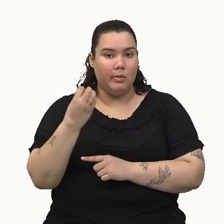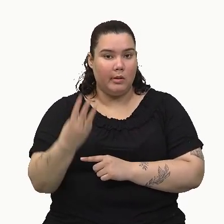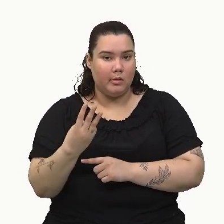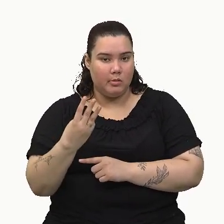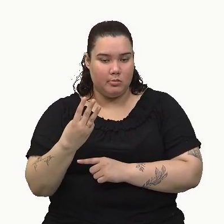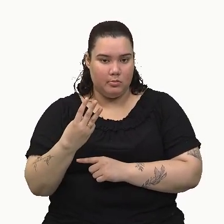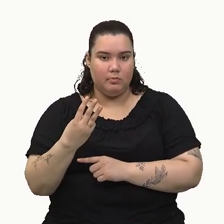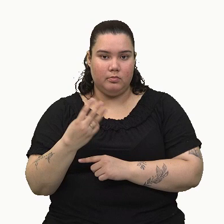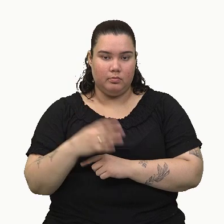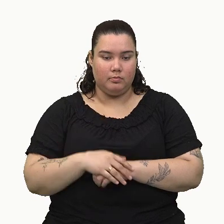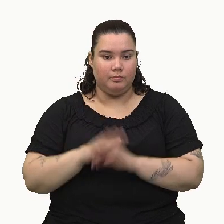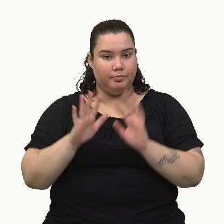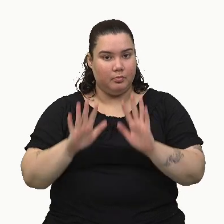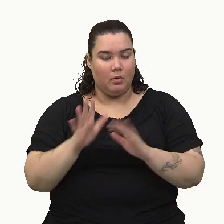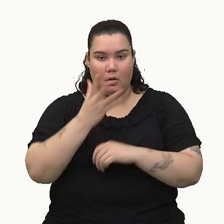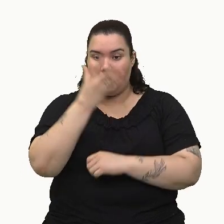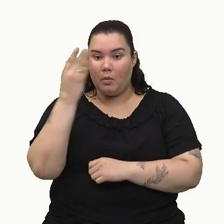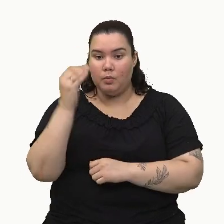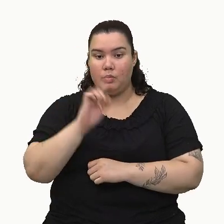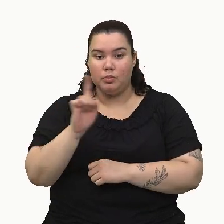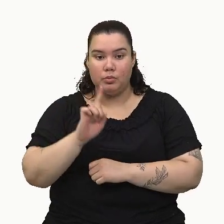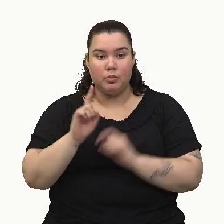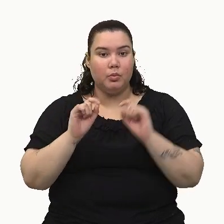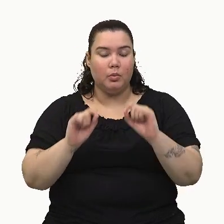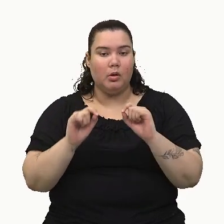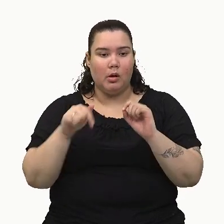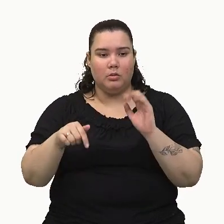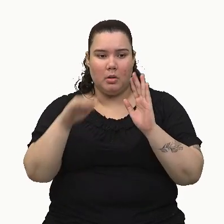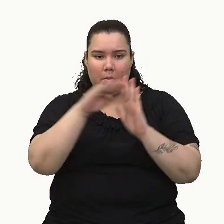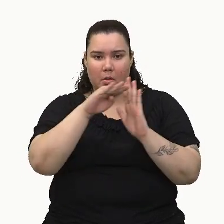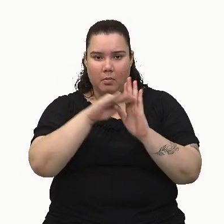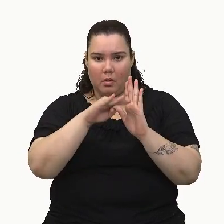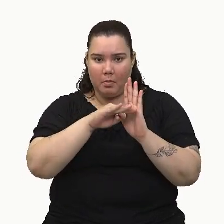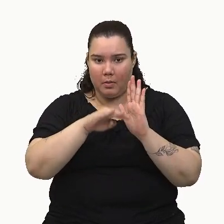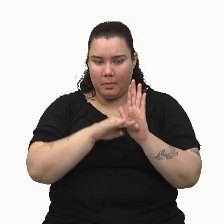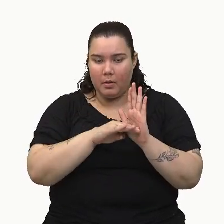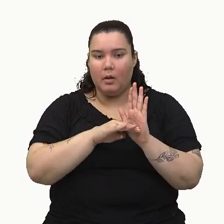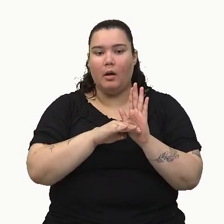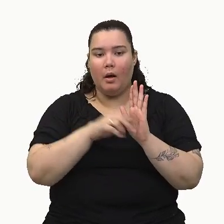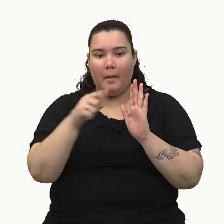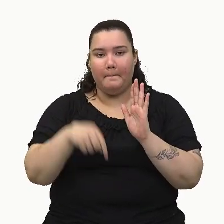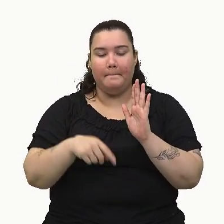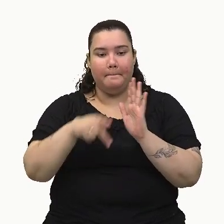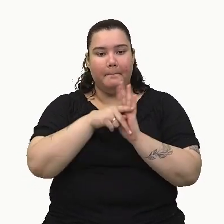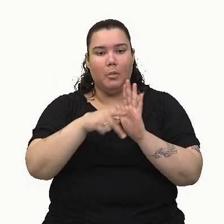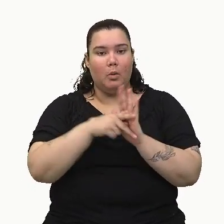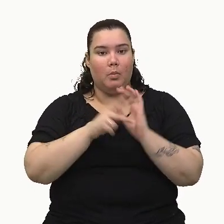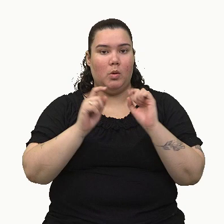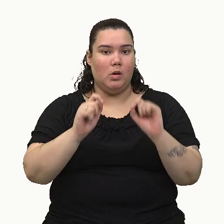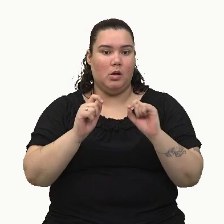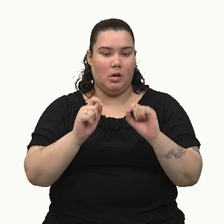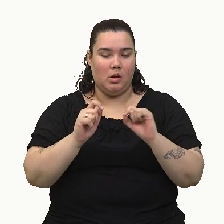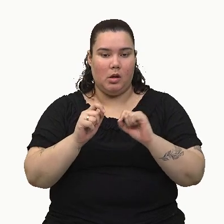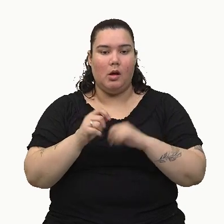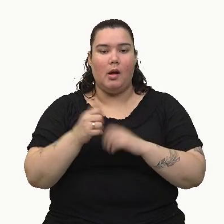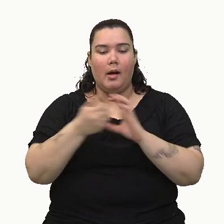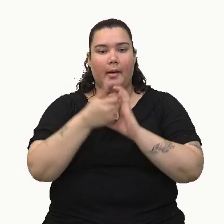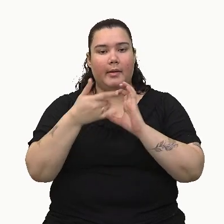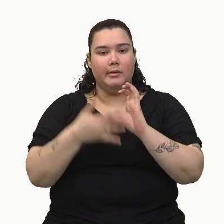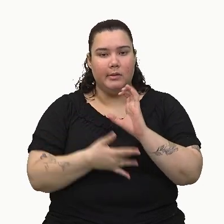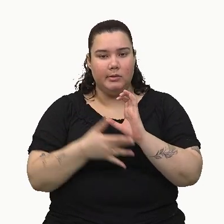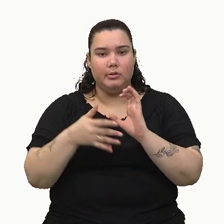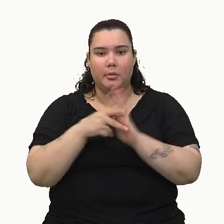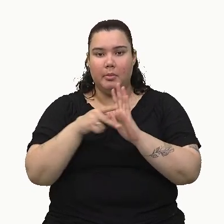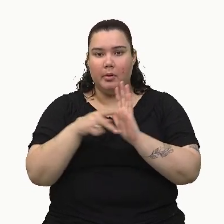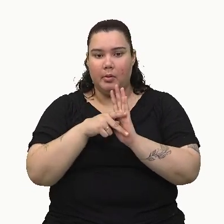que essa separação, ou essa classificação, na verdade, é determinada pela separação dos elementos